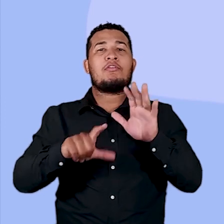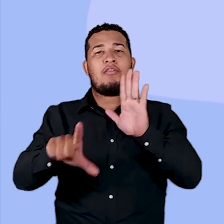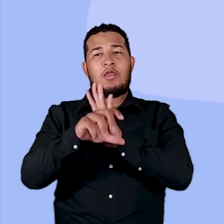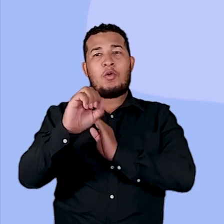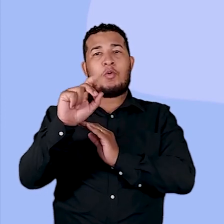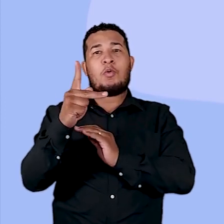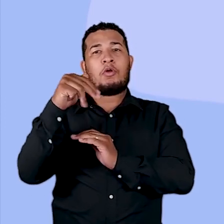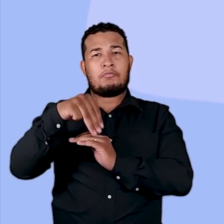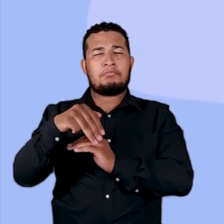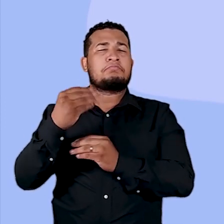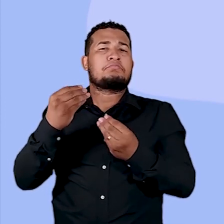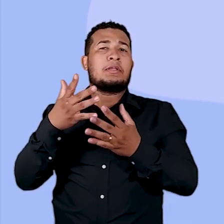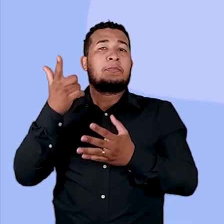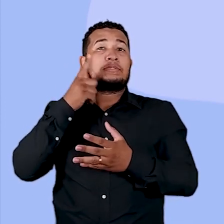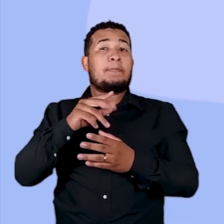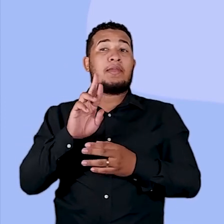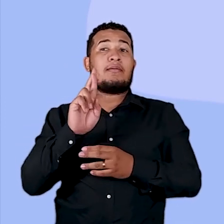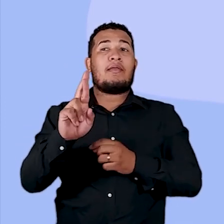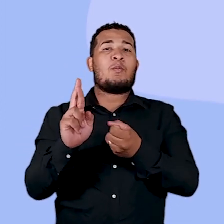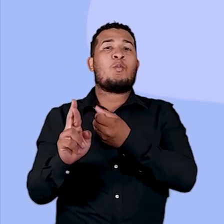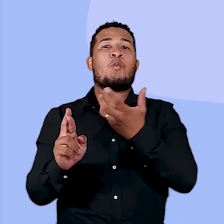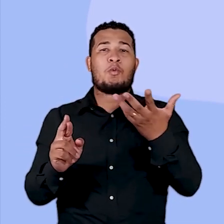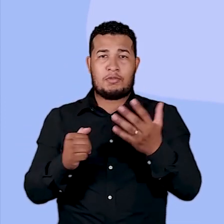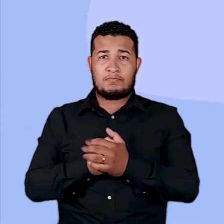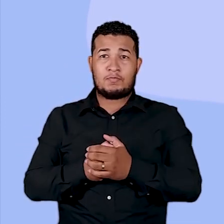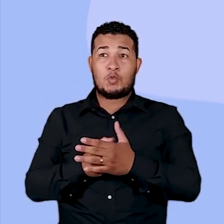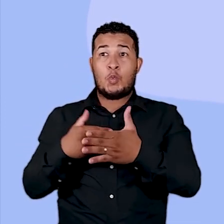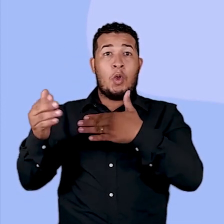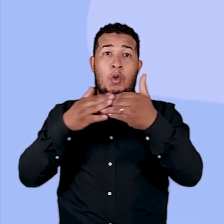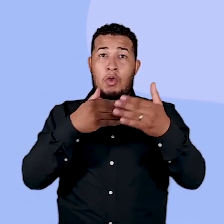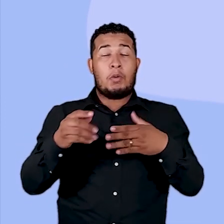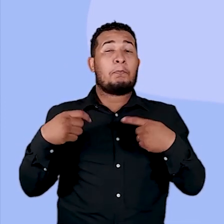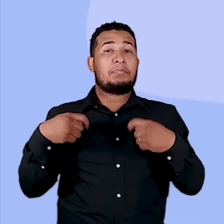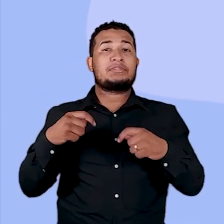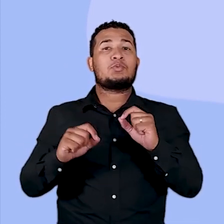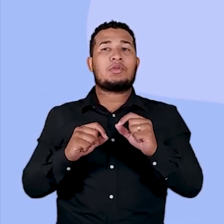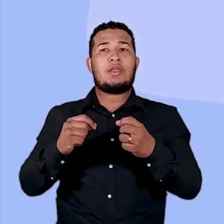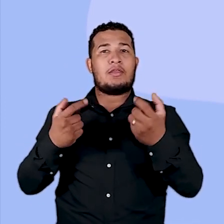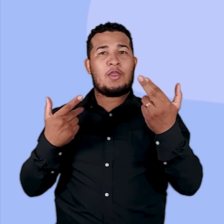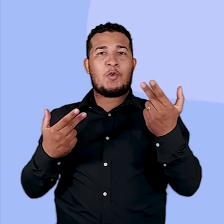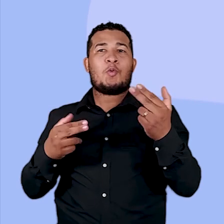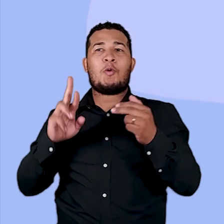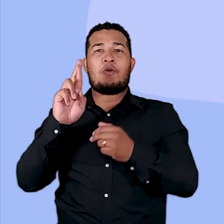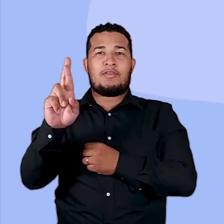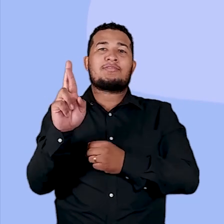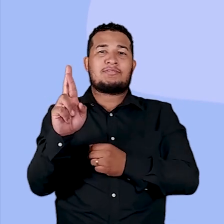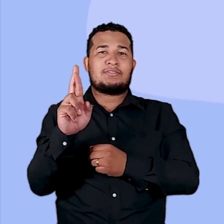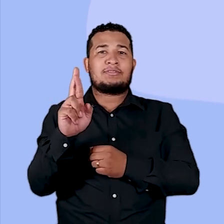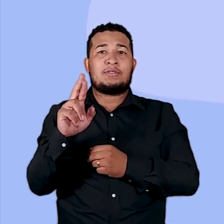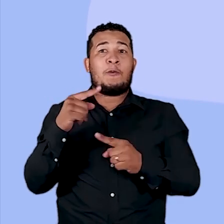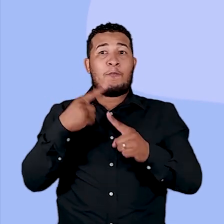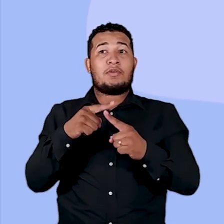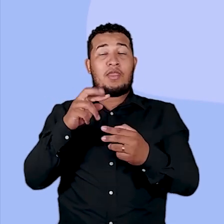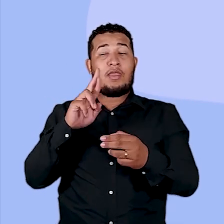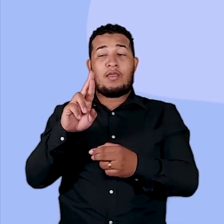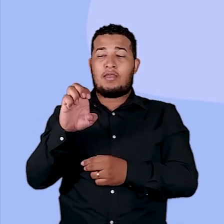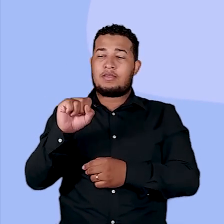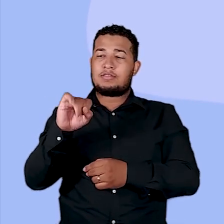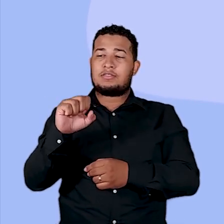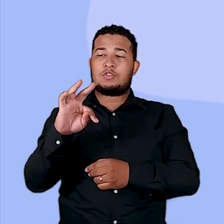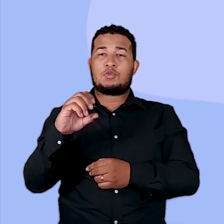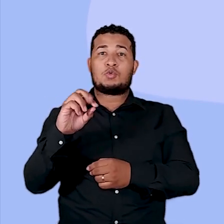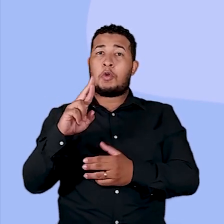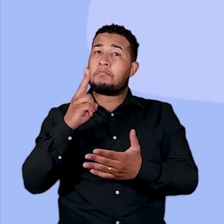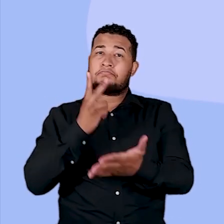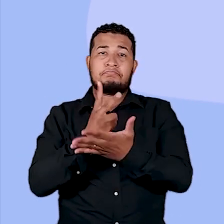para a gente calcular aí quanto que vale a minha resistência. Qualquer um dos 3 valores tem que dar o mesmo valor de resistência, porque é o mesmo